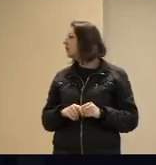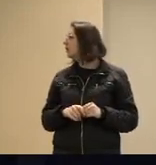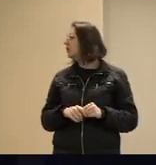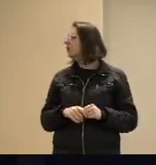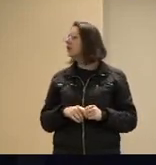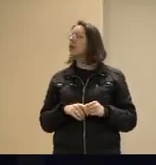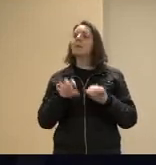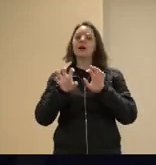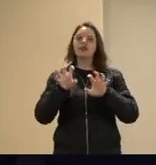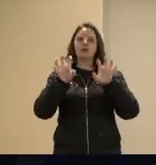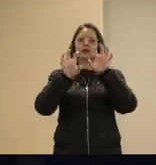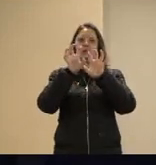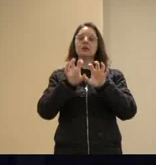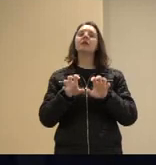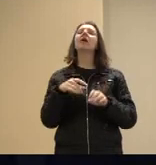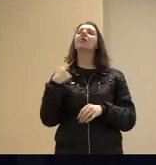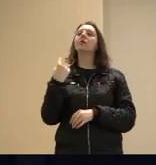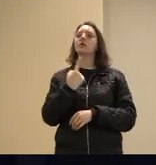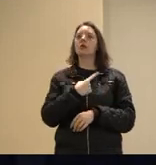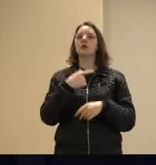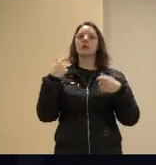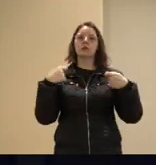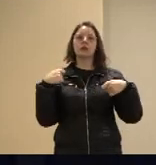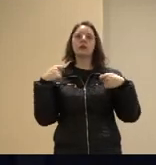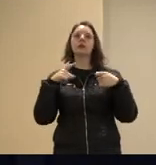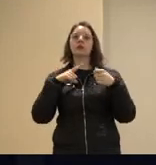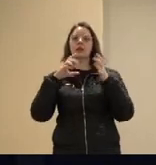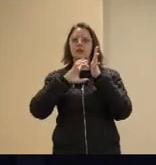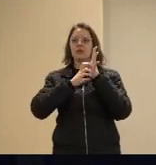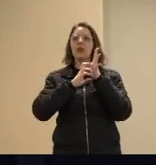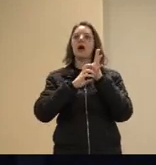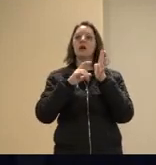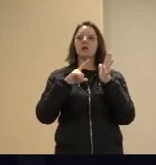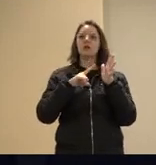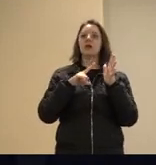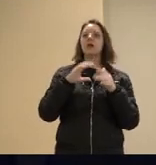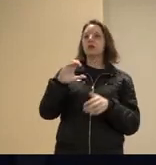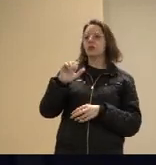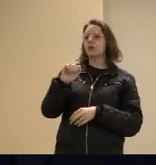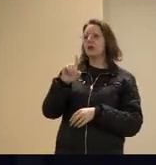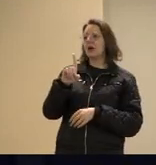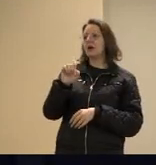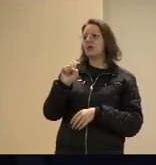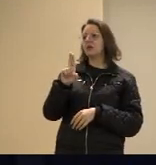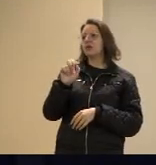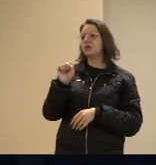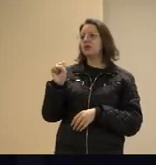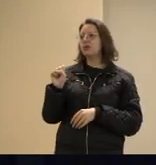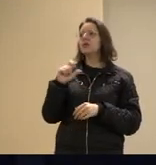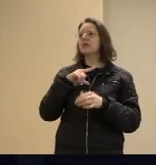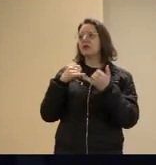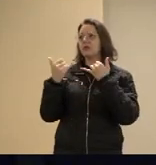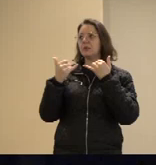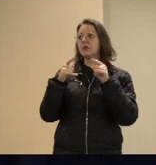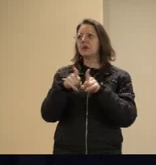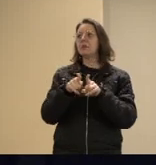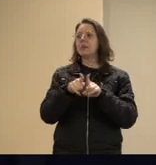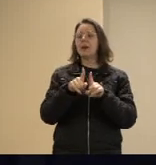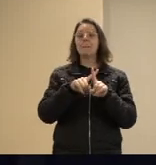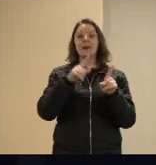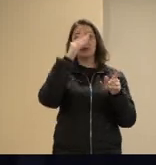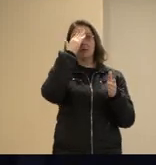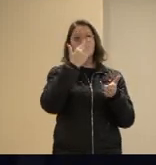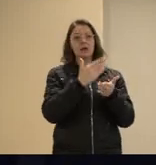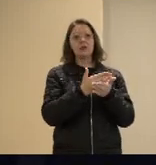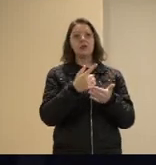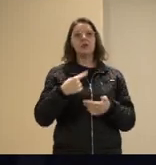Para a regionalização, então a gente tem esses dados. Tem os dados do CADSUS, né? Mas eu acho que a grande questão que a